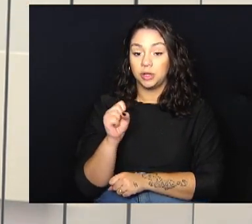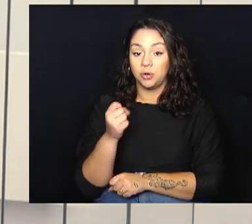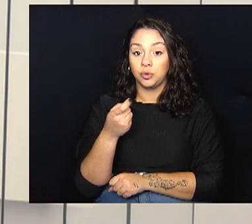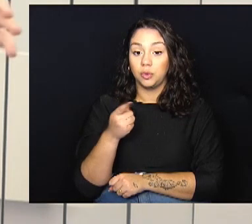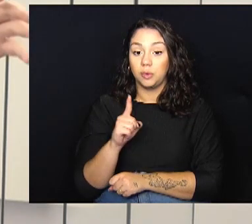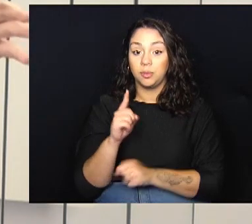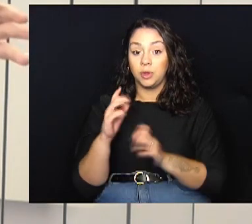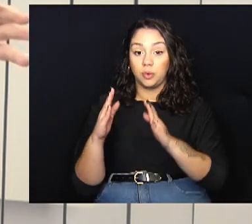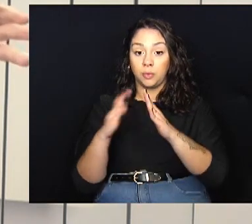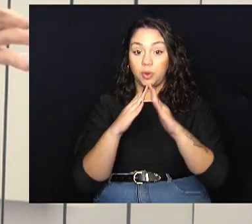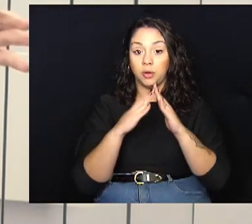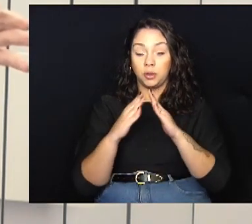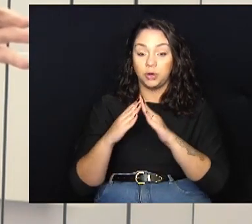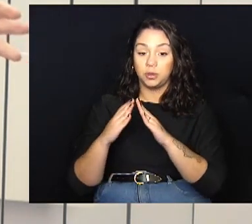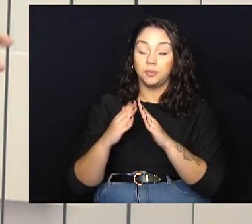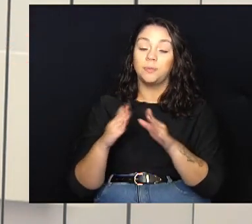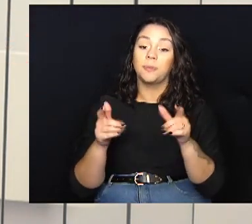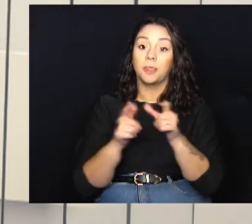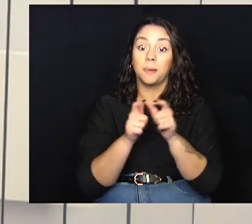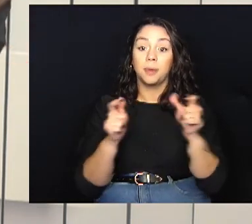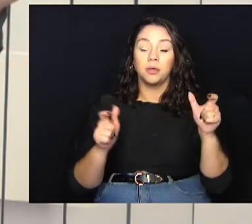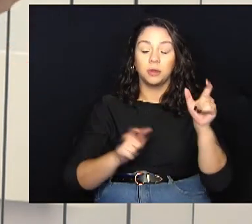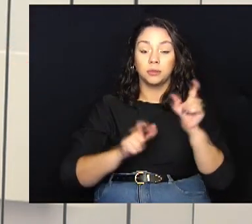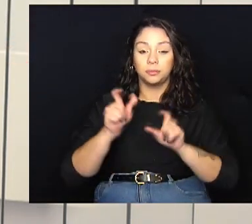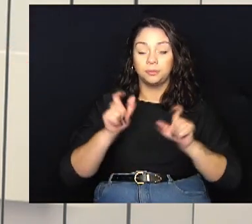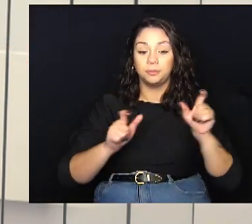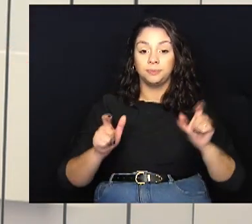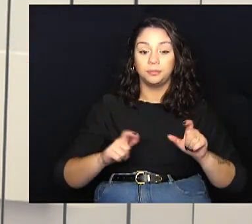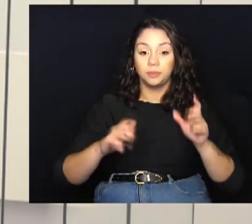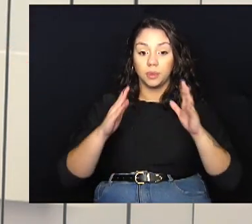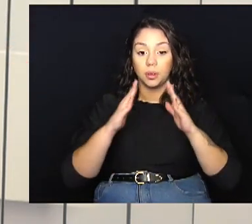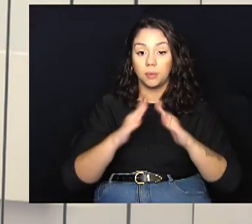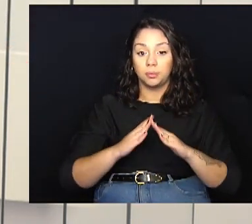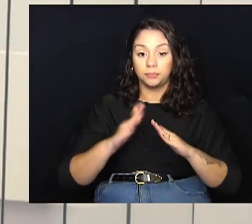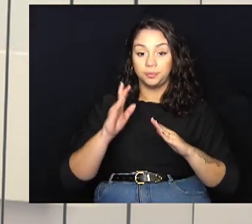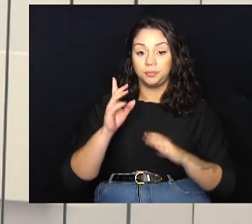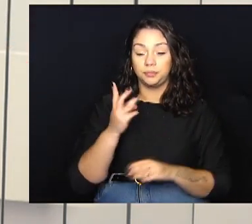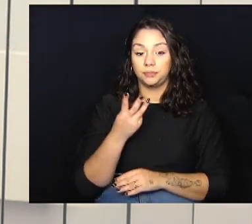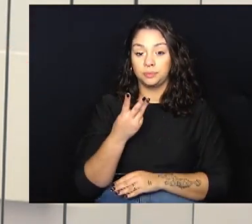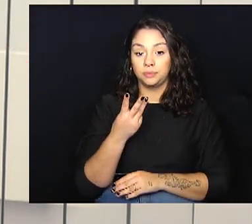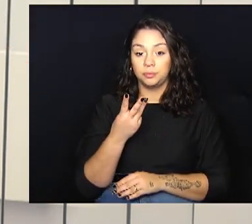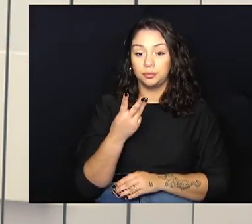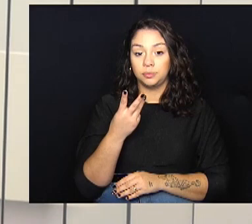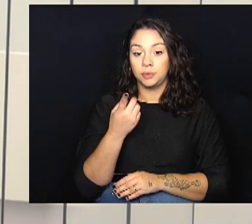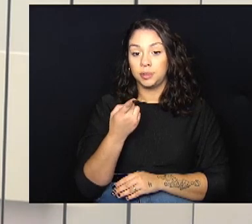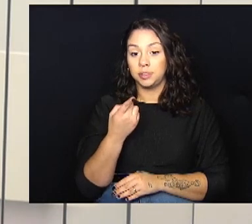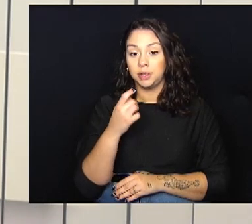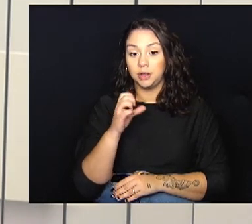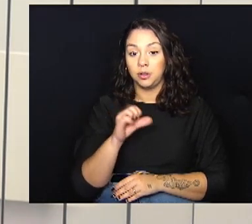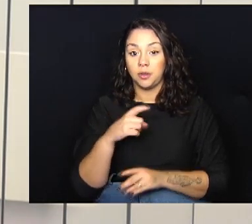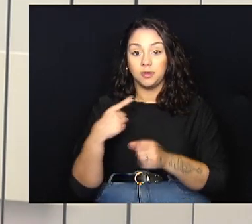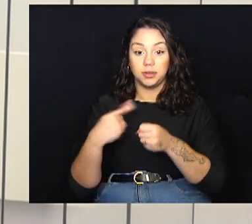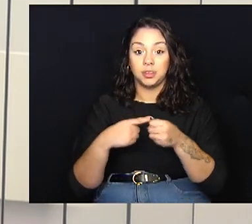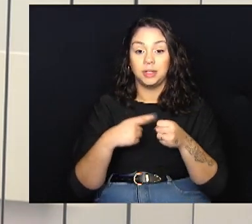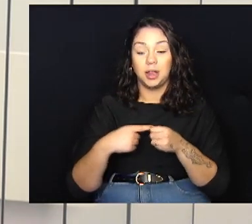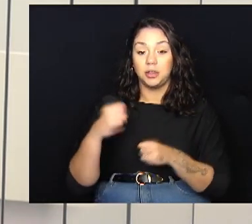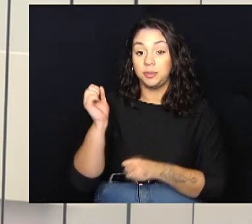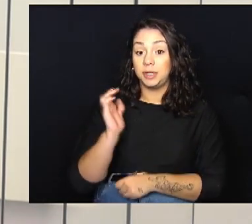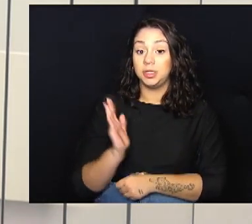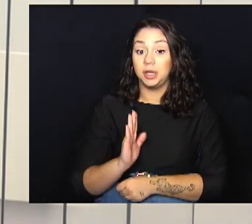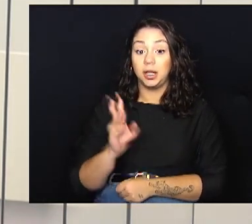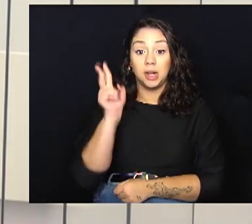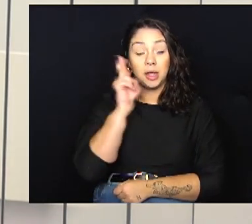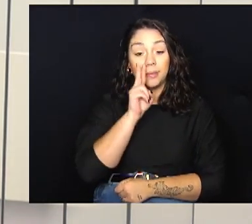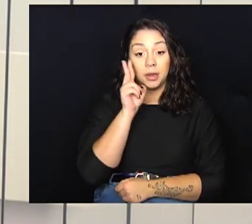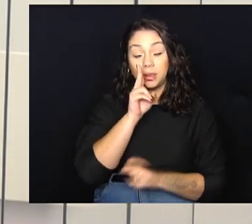habitantes a maior parte das pessoas moram em apenas 319 cidades brasileiras Lembrando que